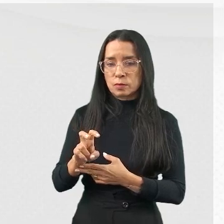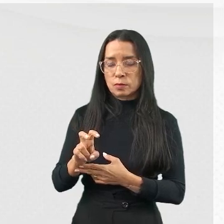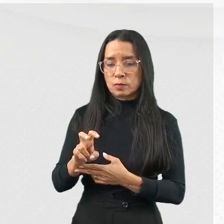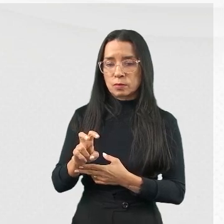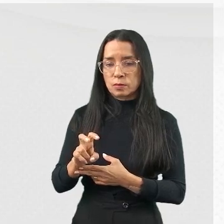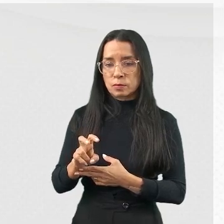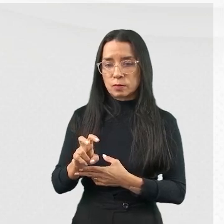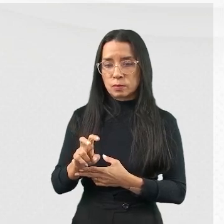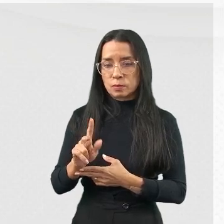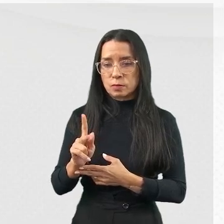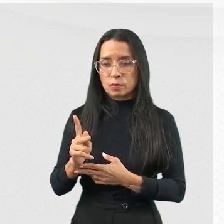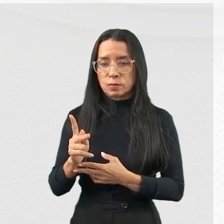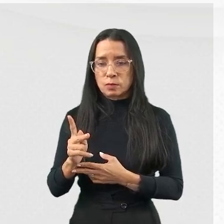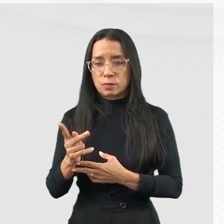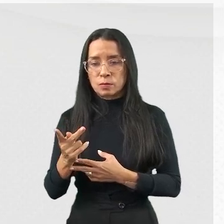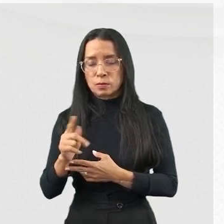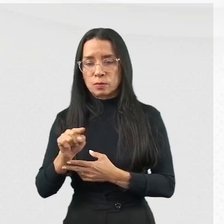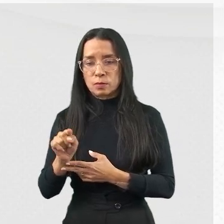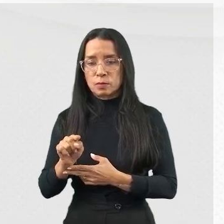Hz.